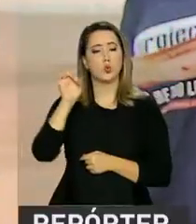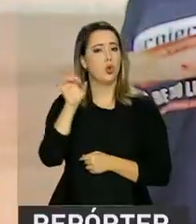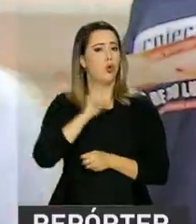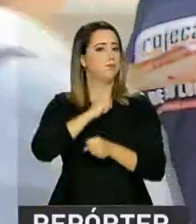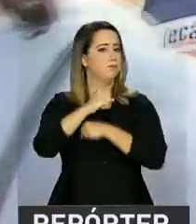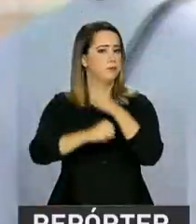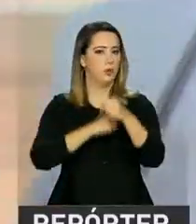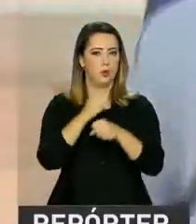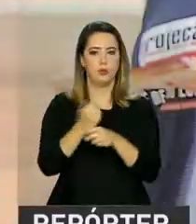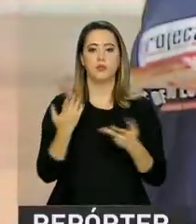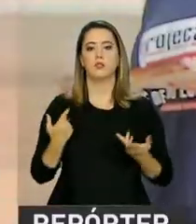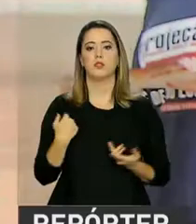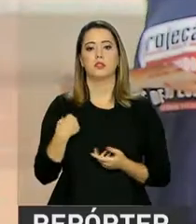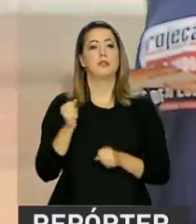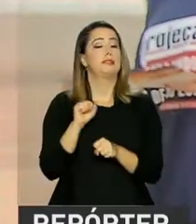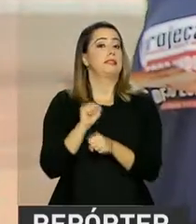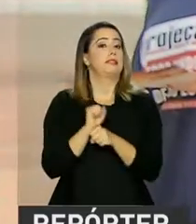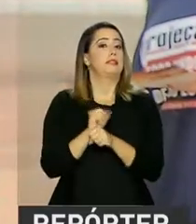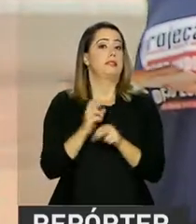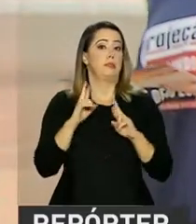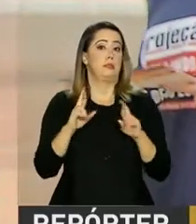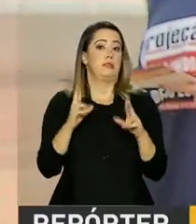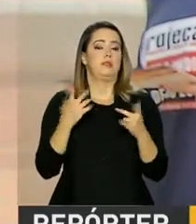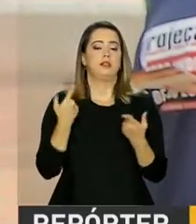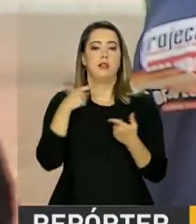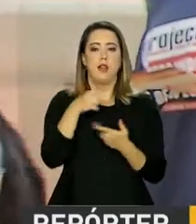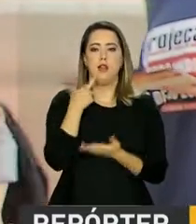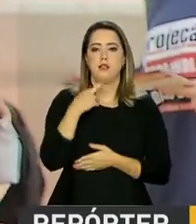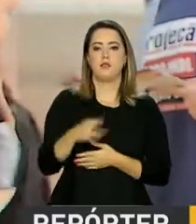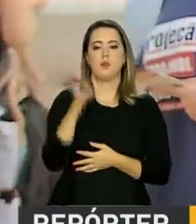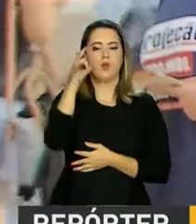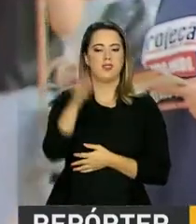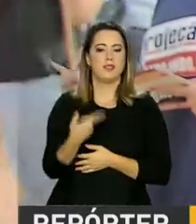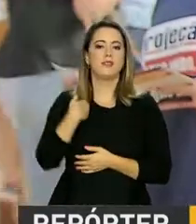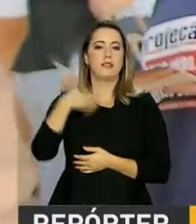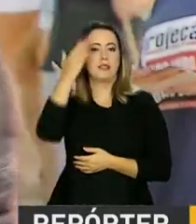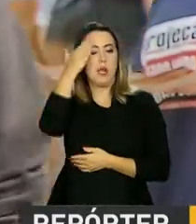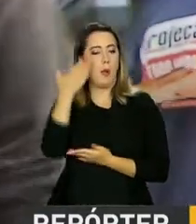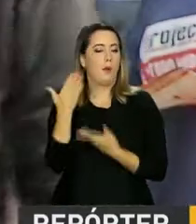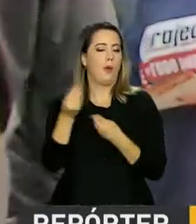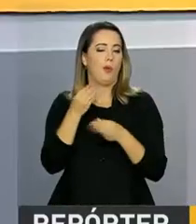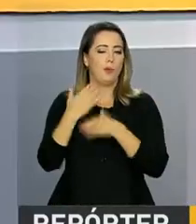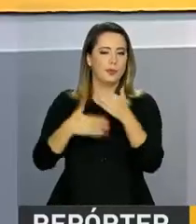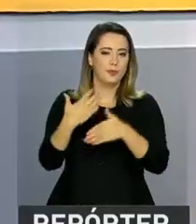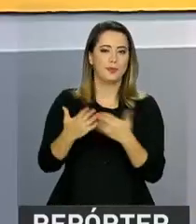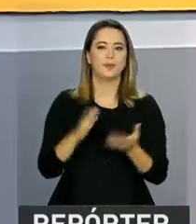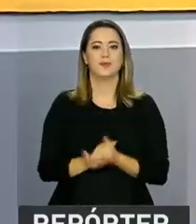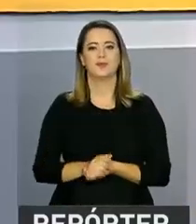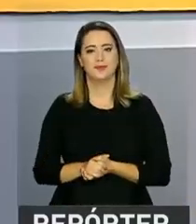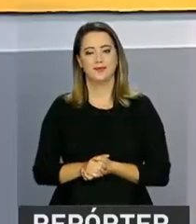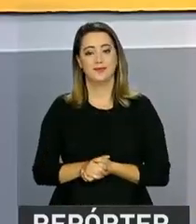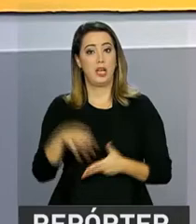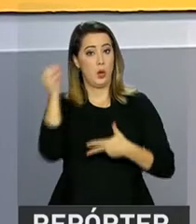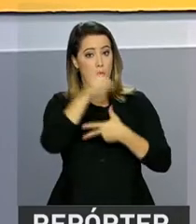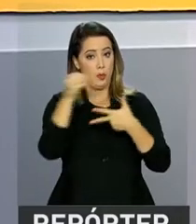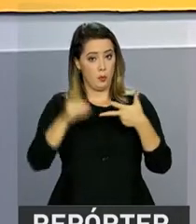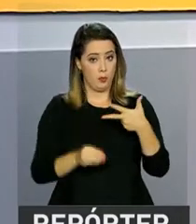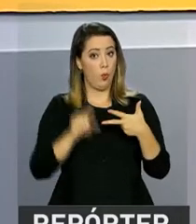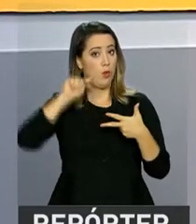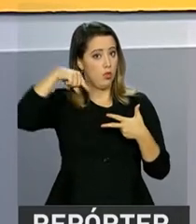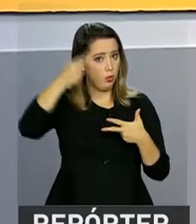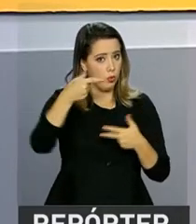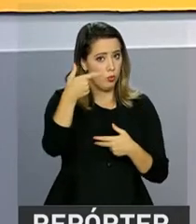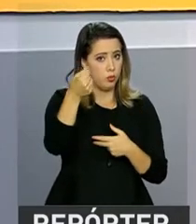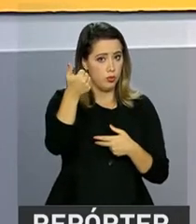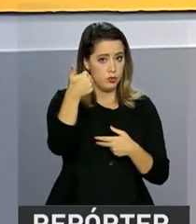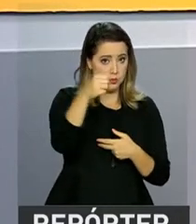Só aguardar agora sair o resultado, né? Após o resultado, aí a gente vai saber qual o próximo passo a dar. E o Enem de 2018